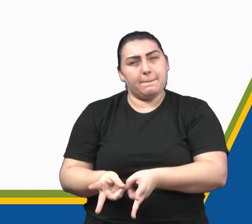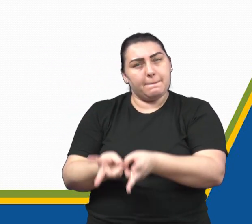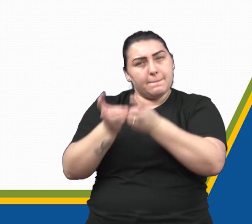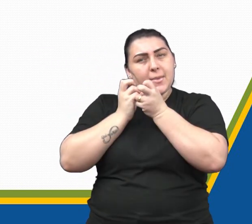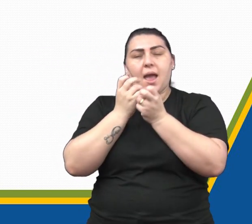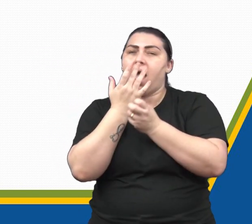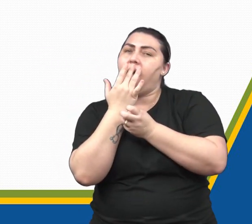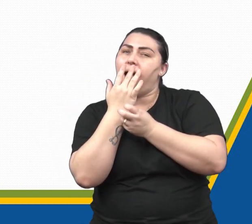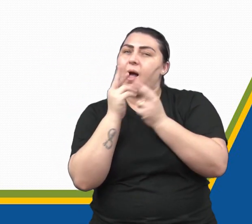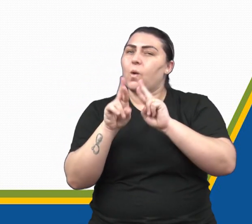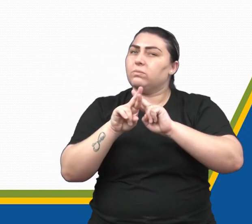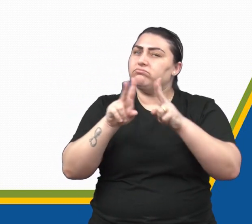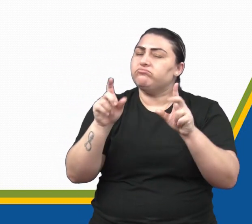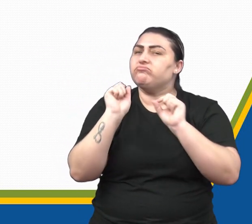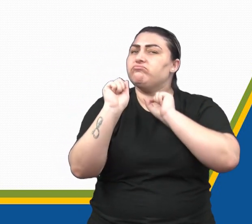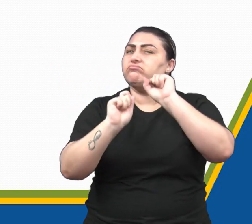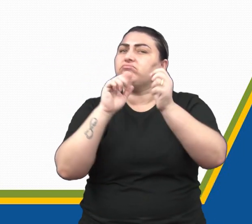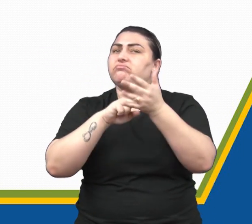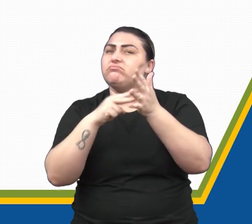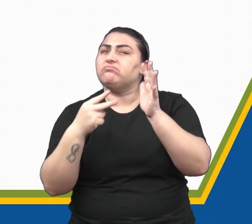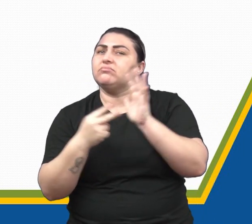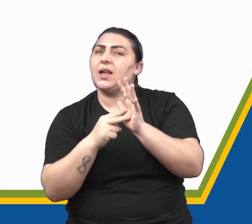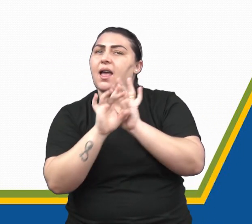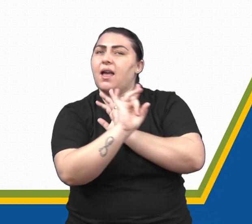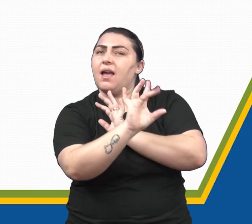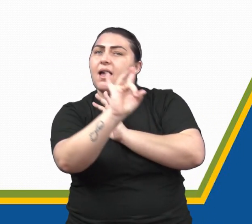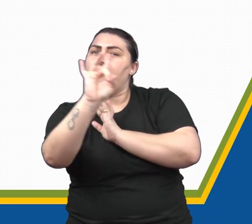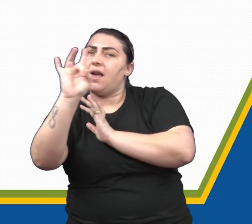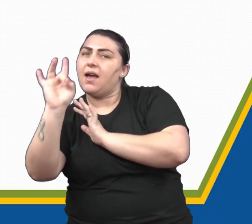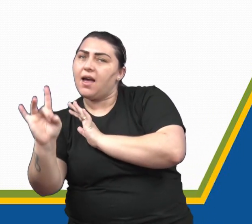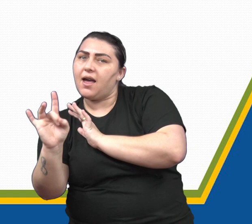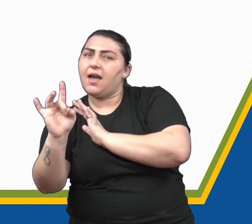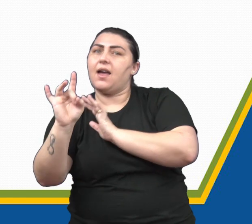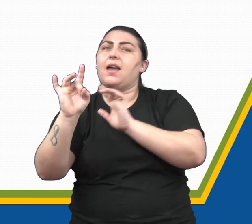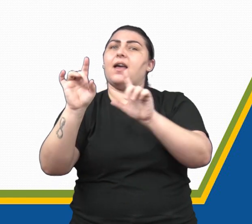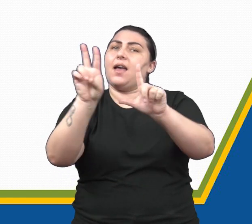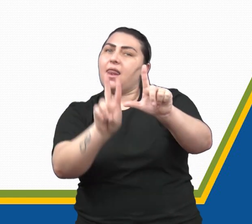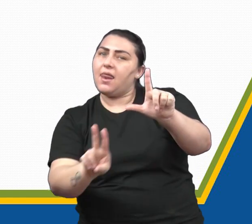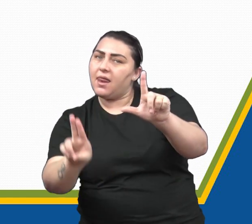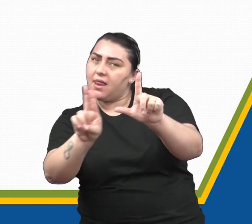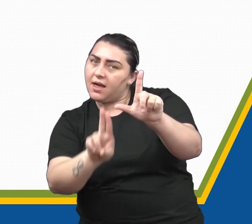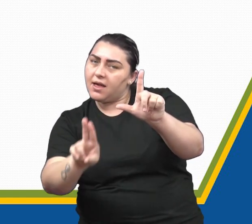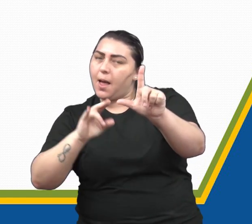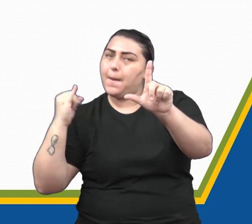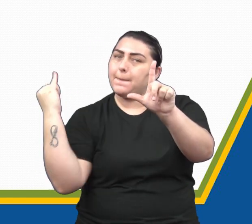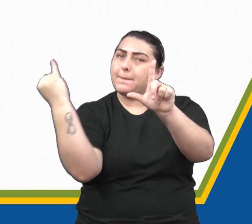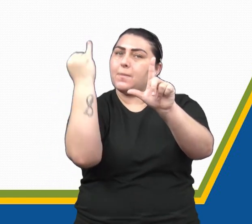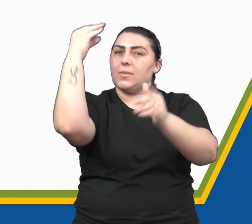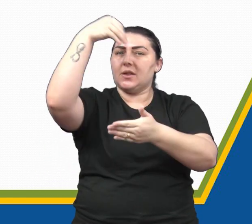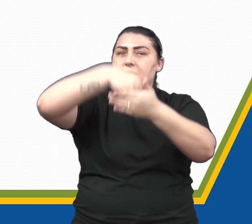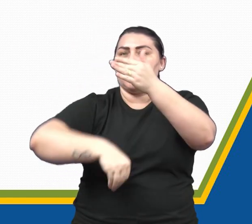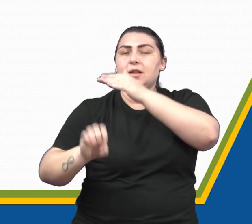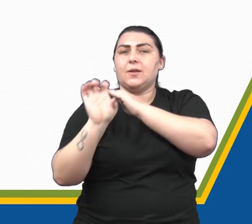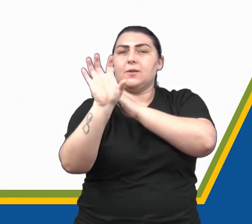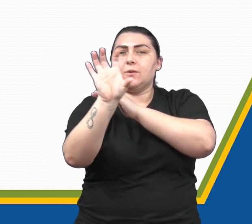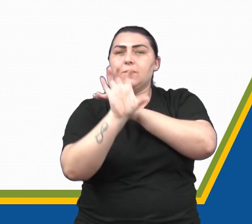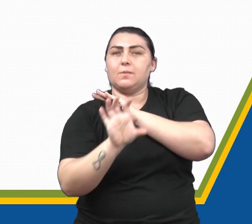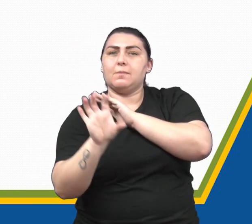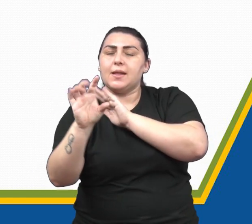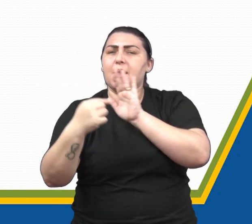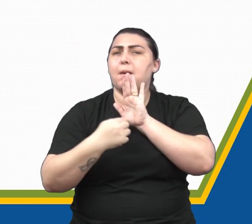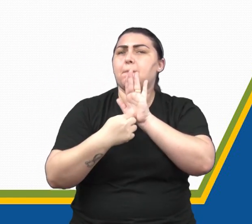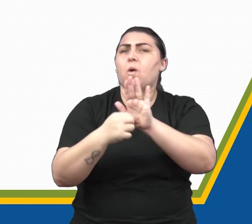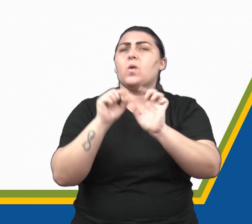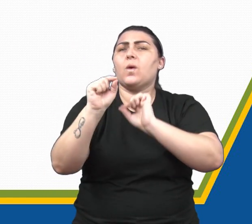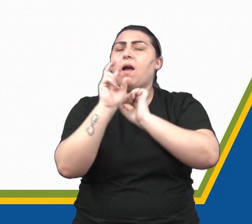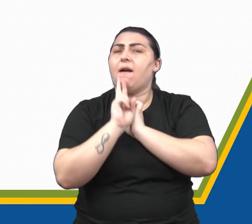coloração diferente. O que é que é? Cada cor aí, de acordo com a legenda ela é muito importante no mapa, pessoal. Muitas vezes ela te coloca